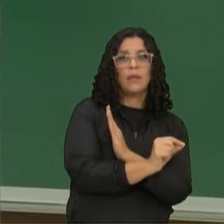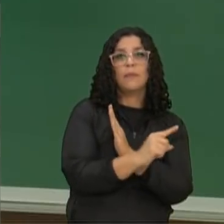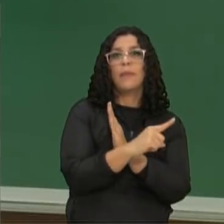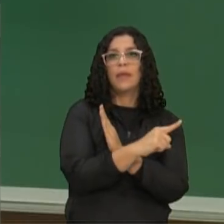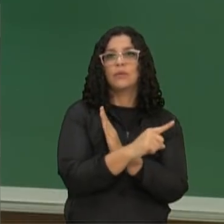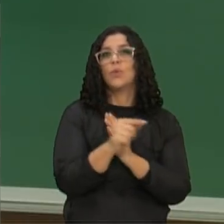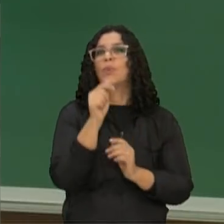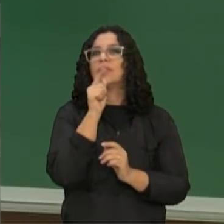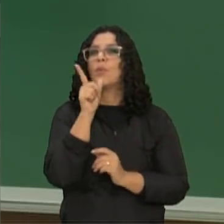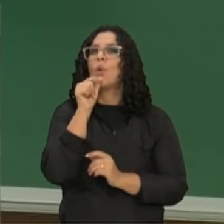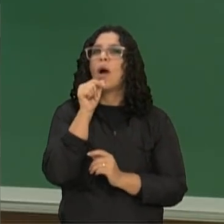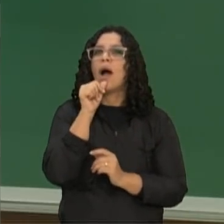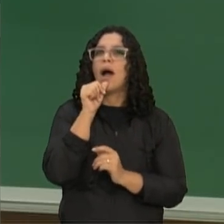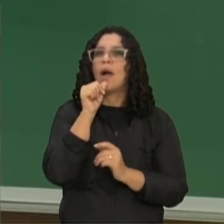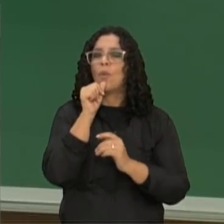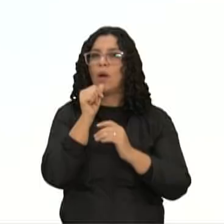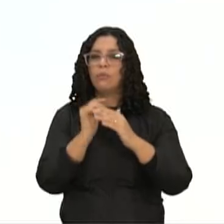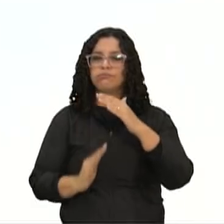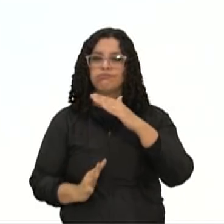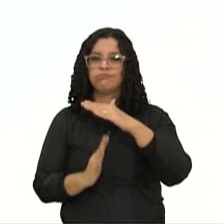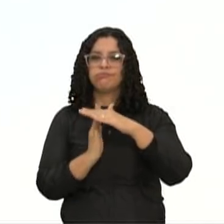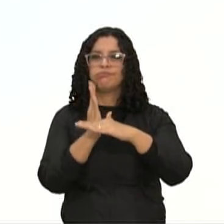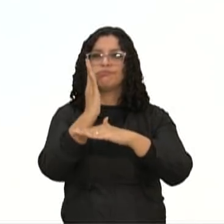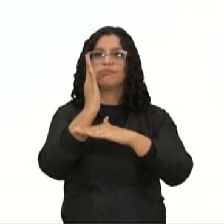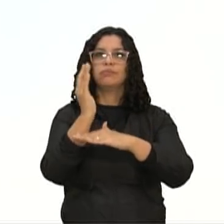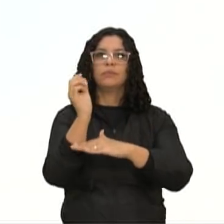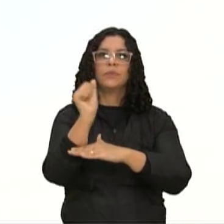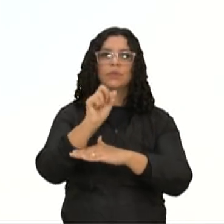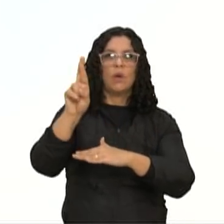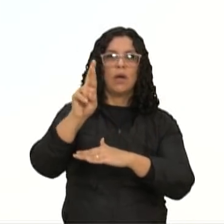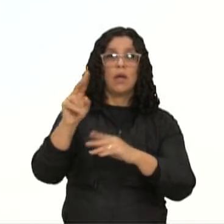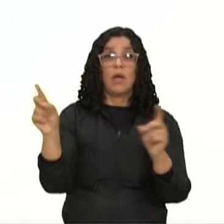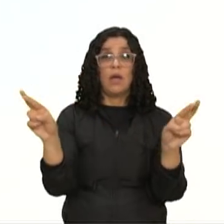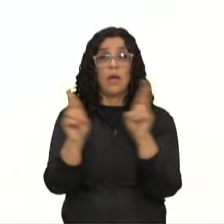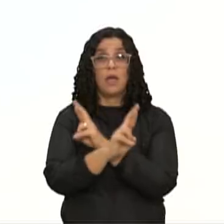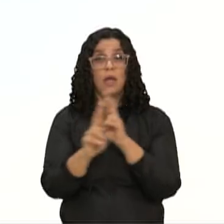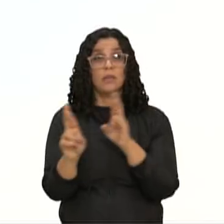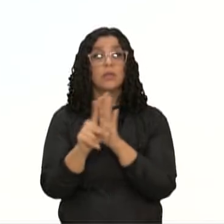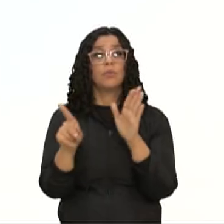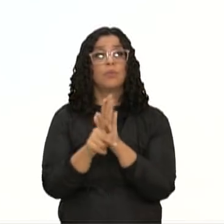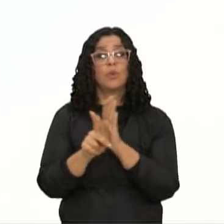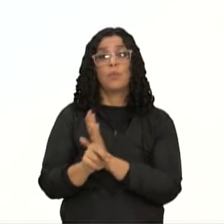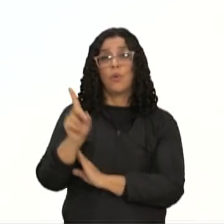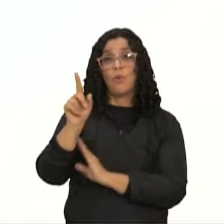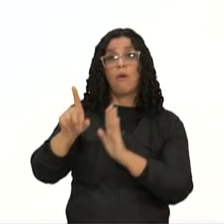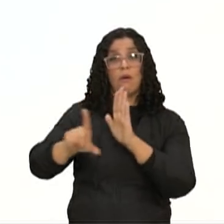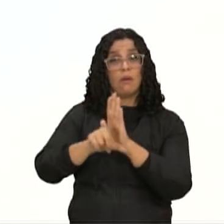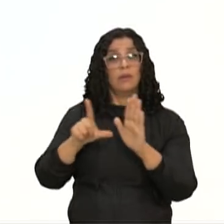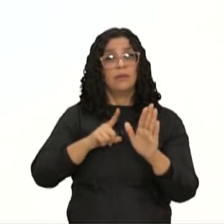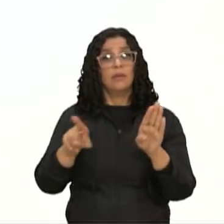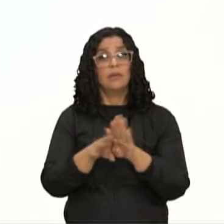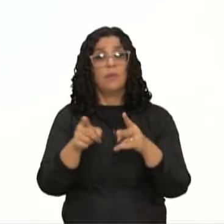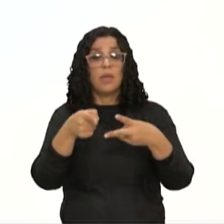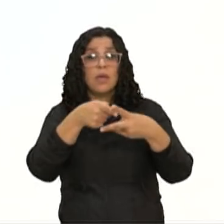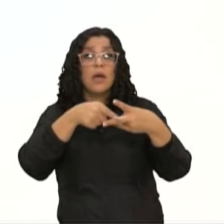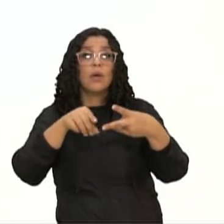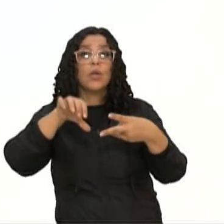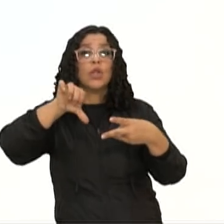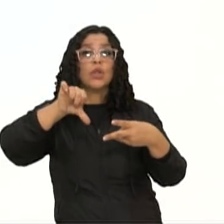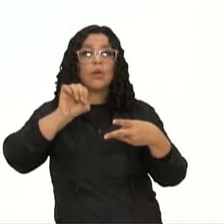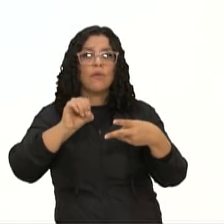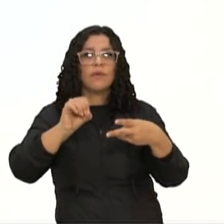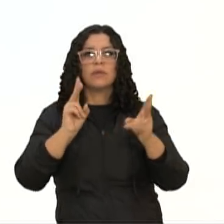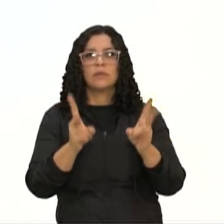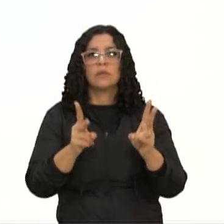Nessa circunstância, quando trabalhamos ali com o nosso correspondente da lei de Snell, estaremos trabalhando com ângulo de 90 graus